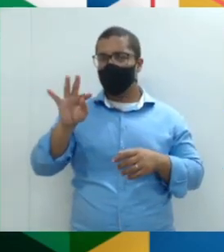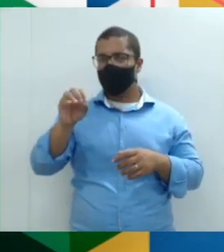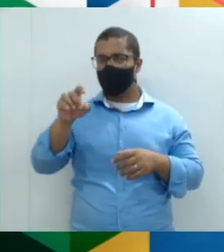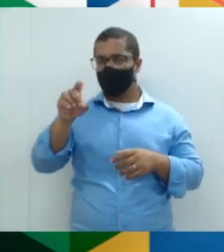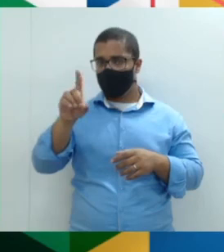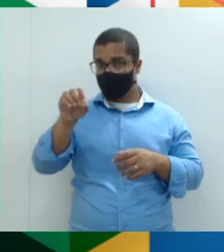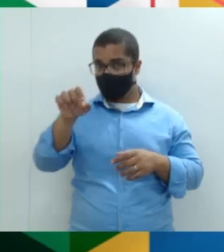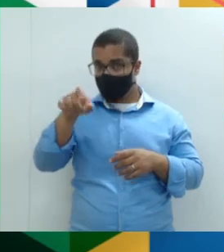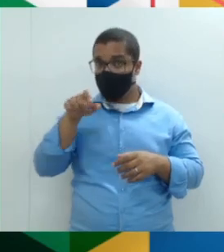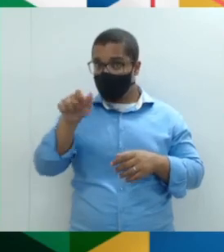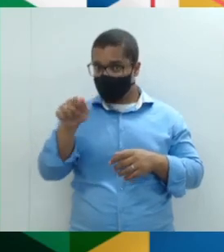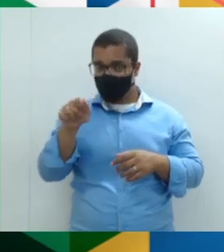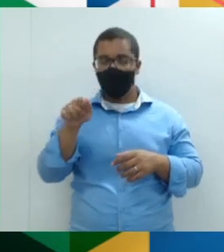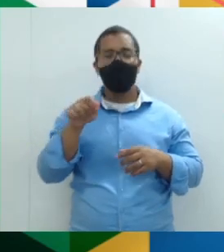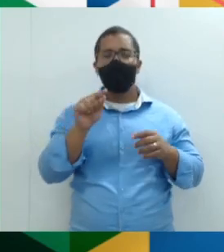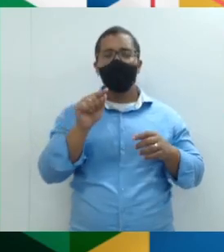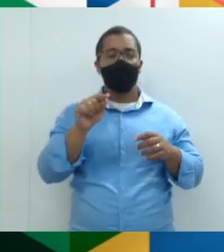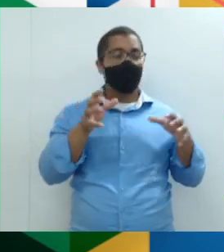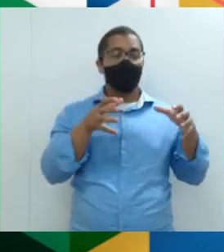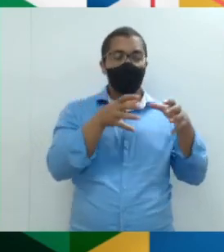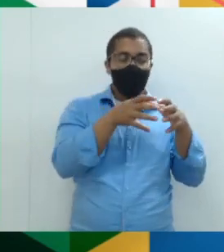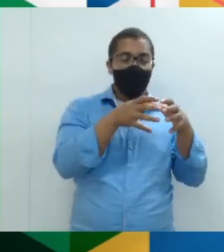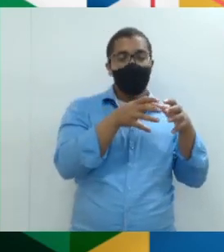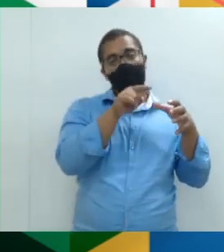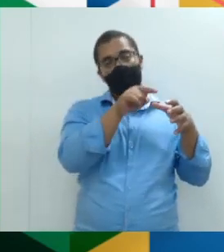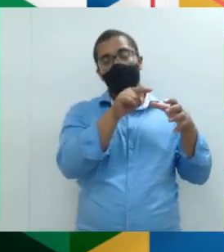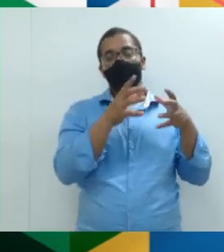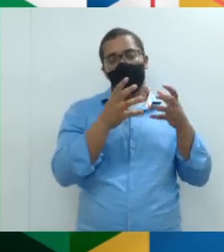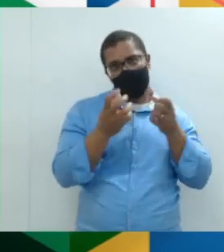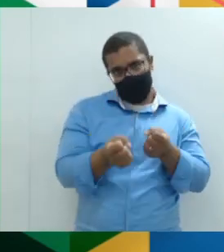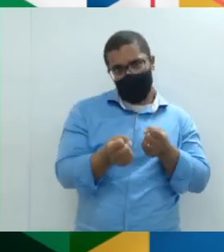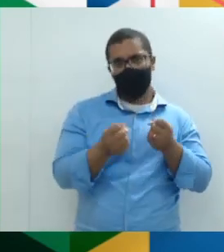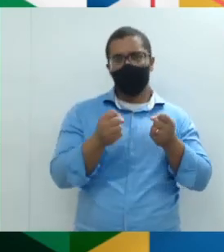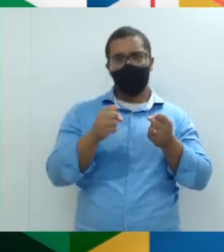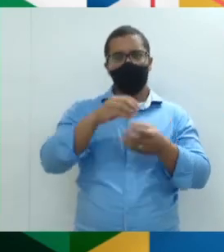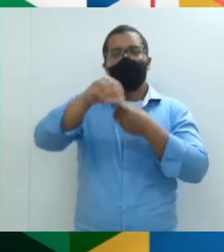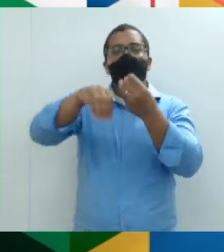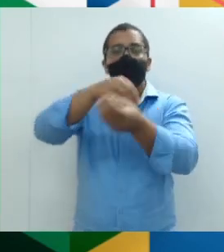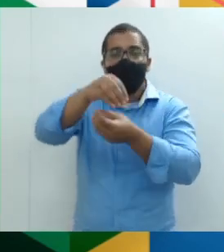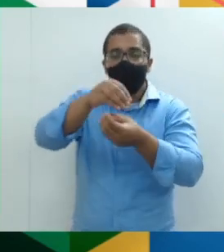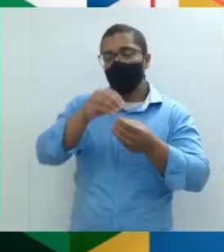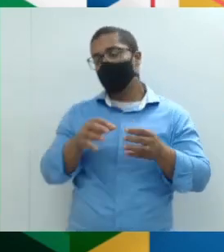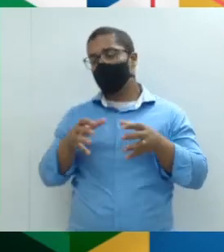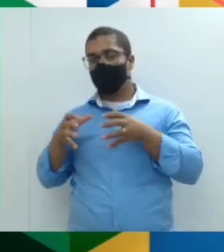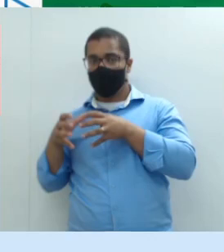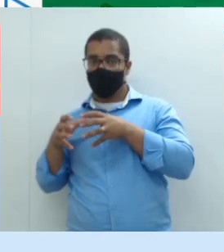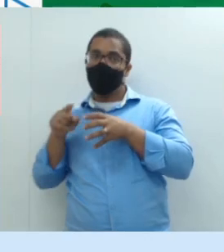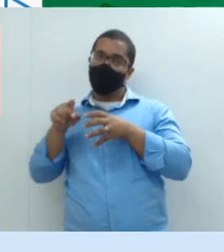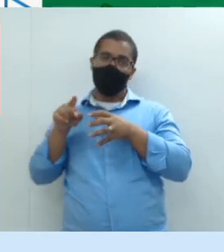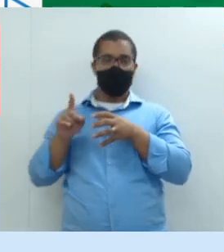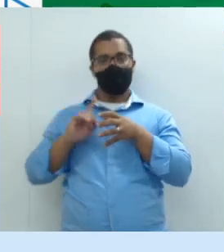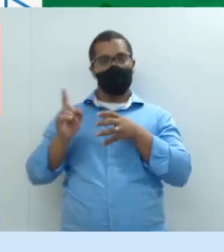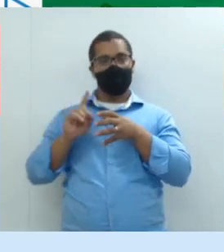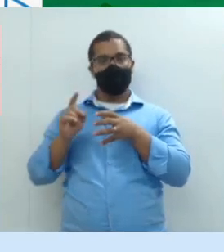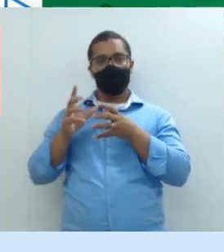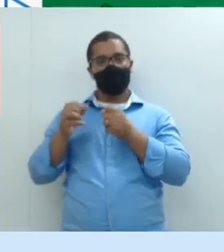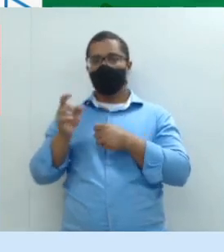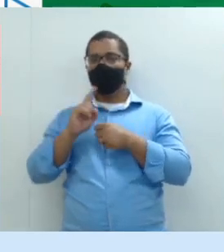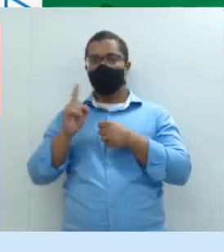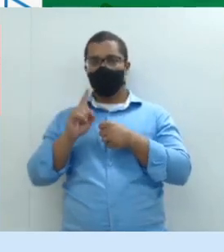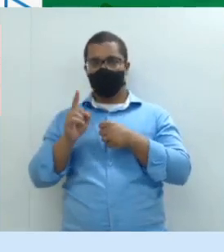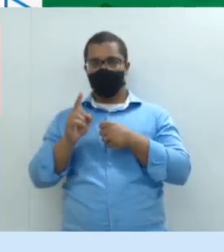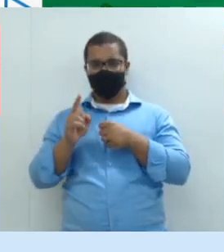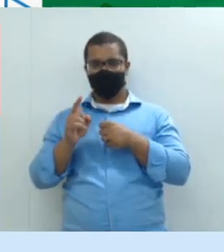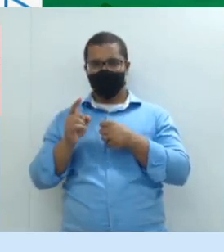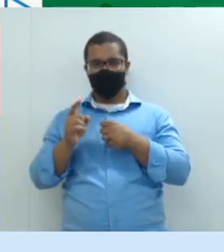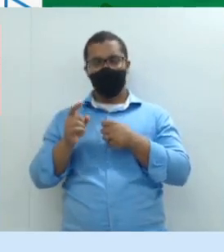secularização que a gente tem mencionado aqui. Uma, vamos chamar aqui no sentido literal da palavra, é mais ortodoxa, a outra não, a outra é mais